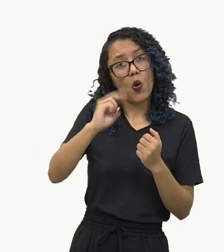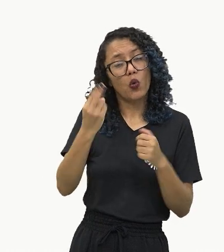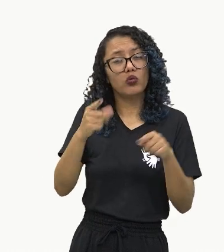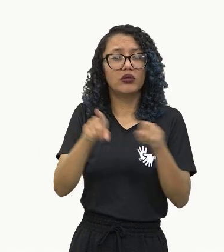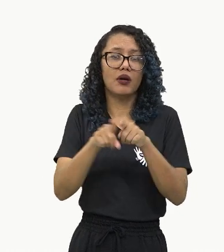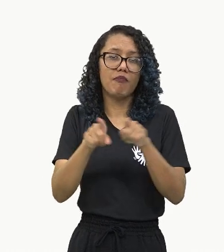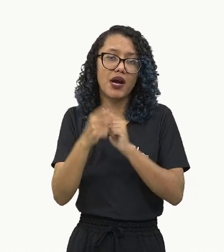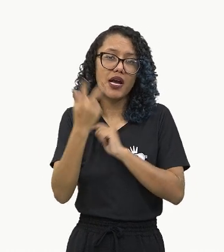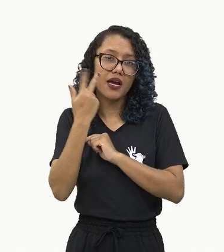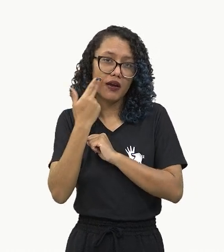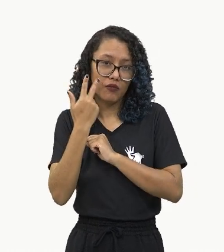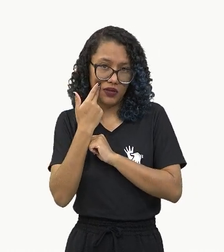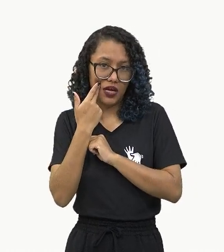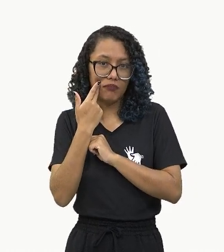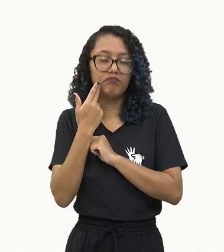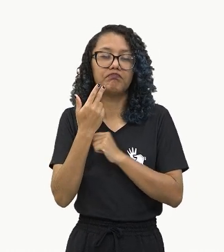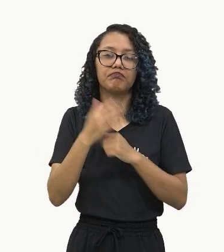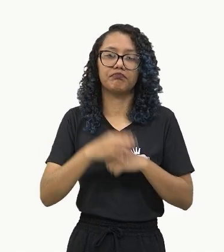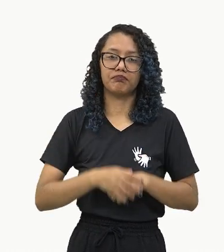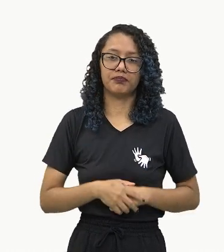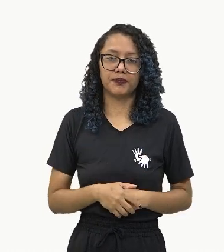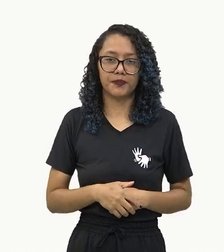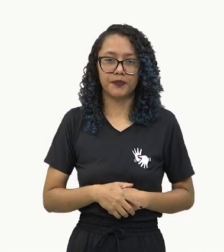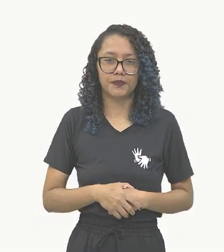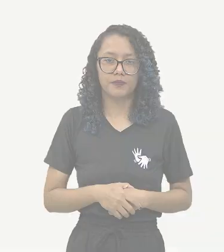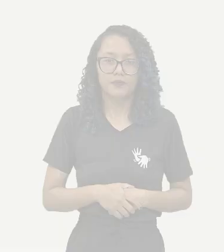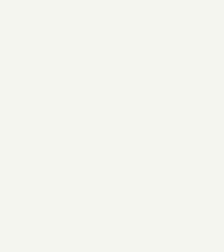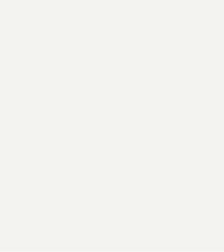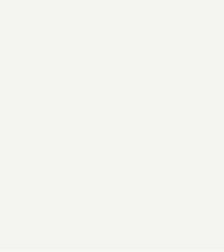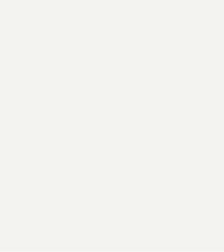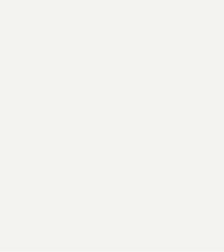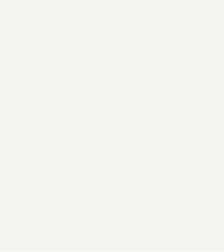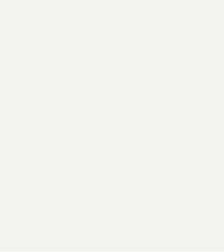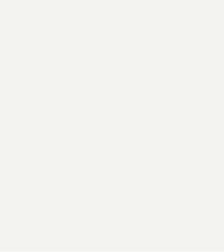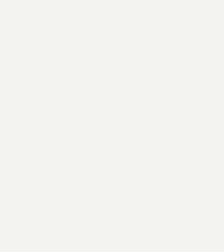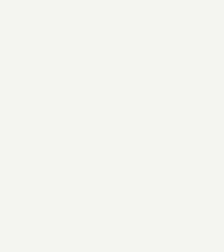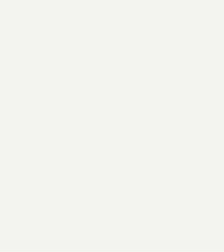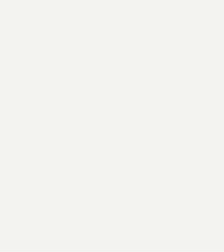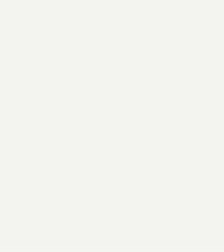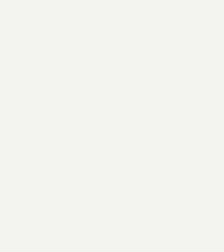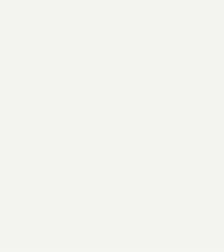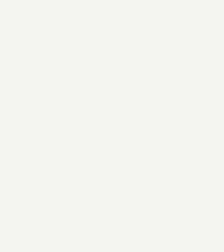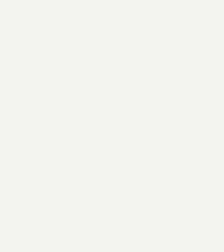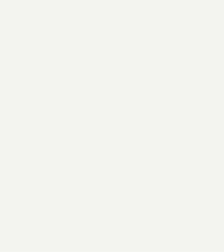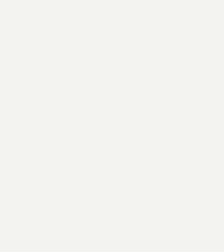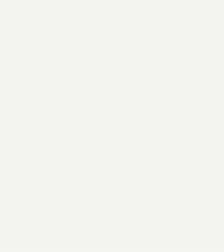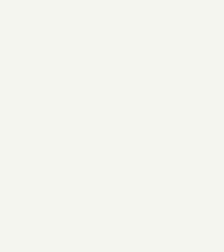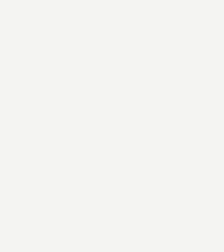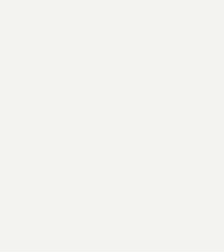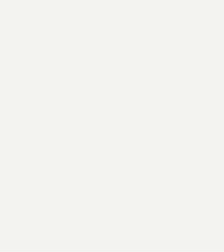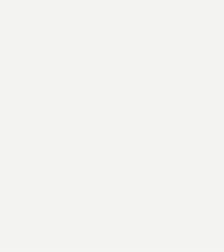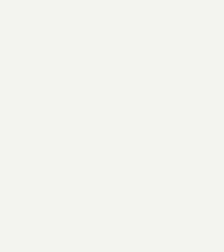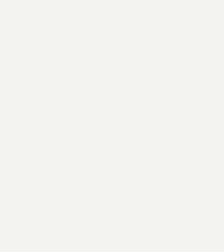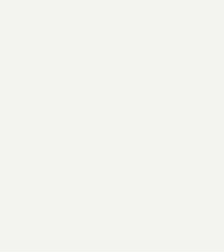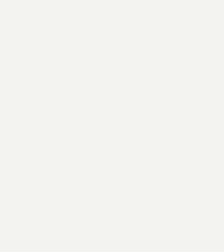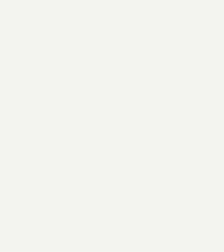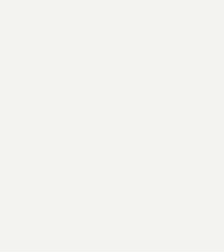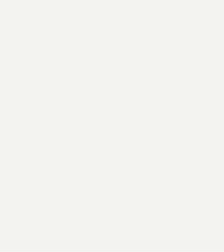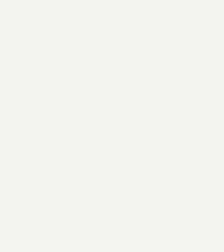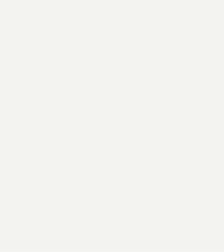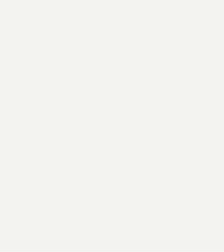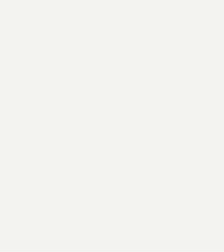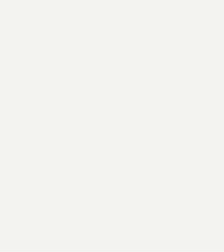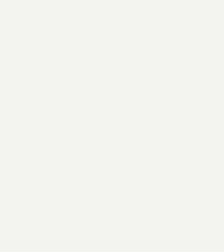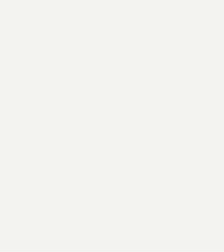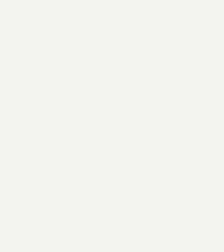prof? O verbo haber conjugado no presente do indicativo. É como se fosse em português. Eu hei, tu